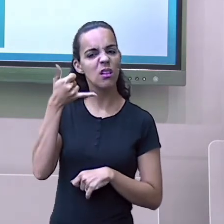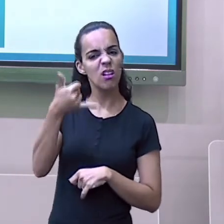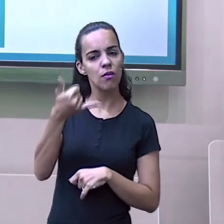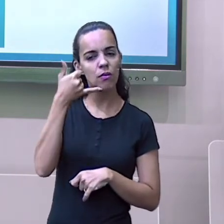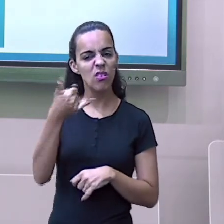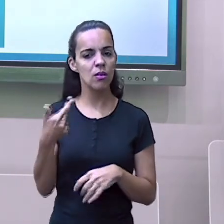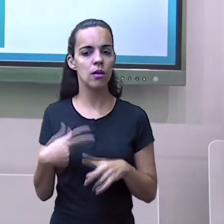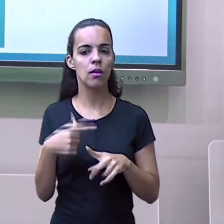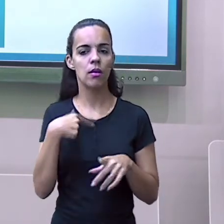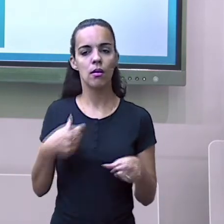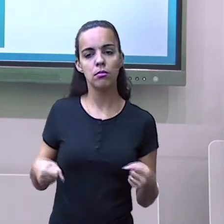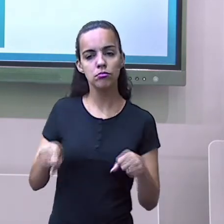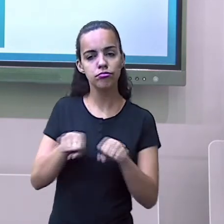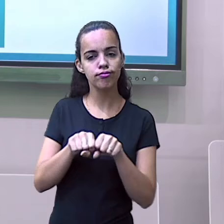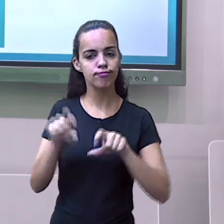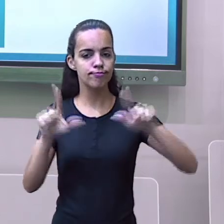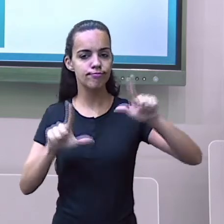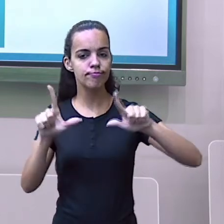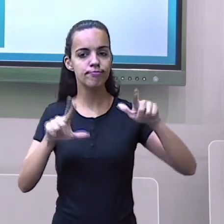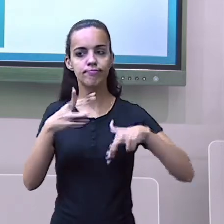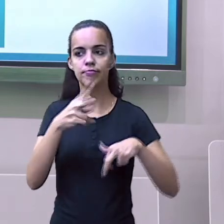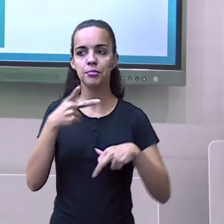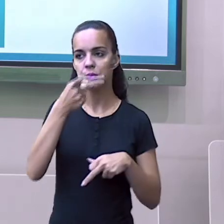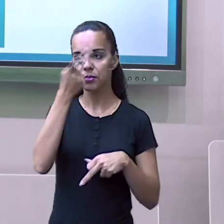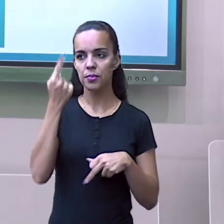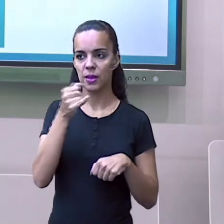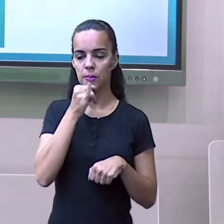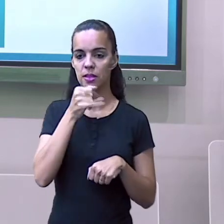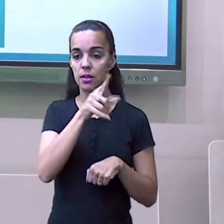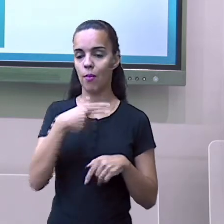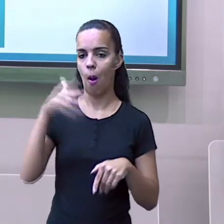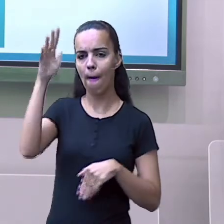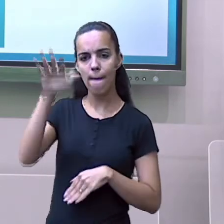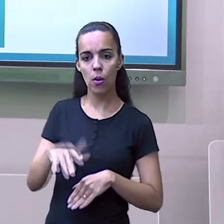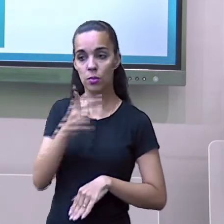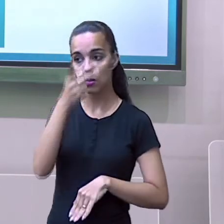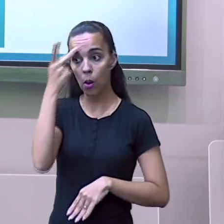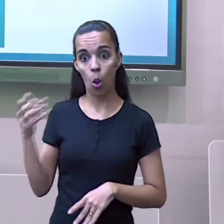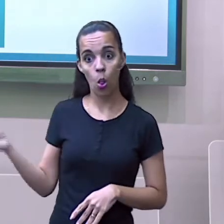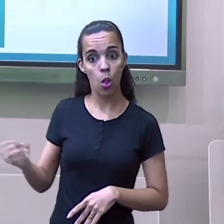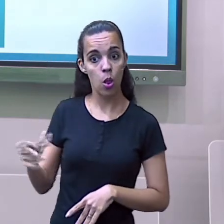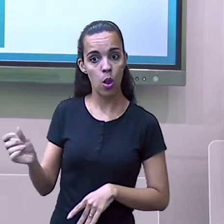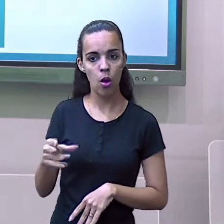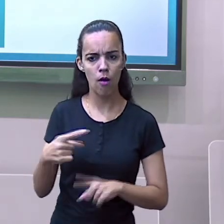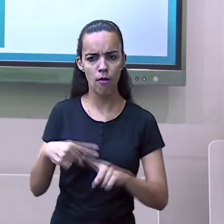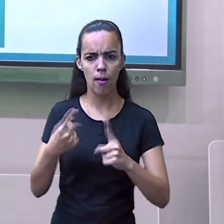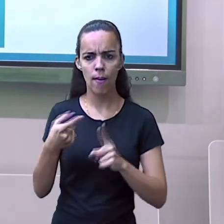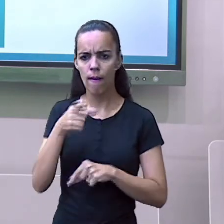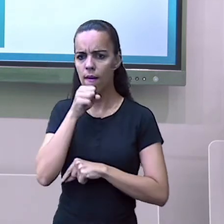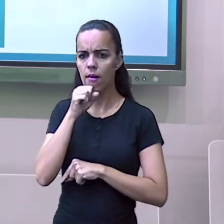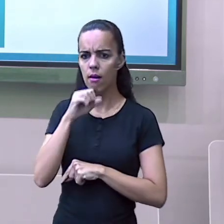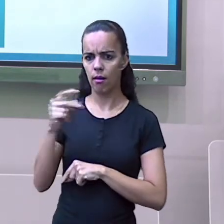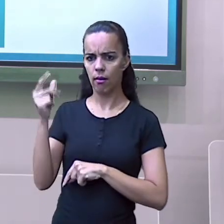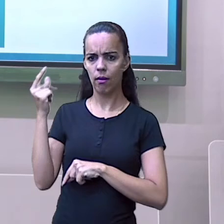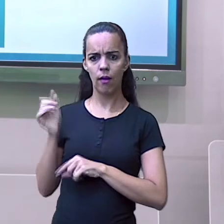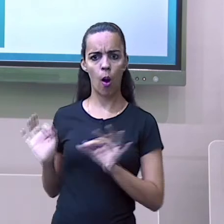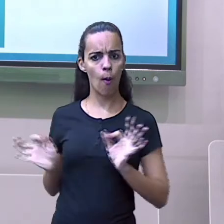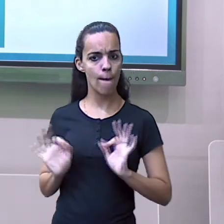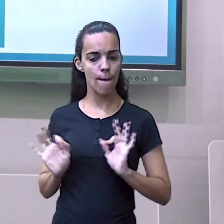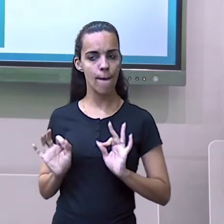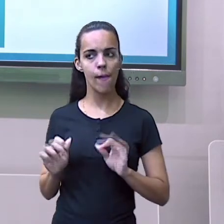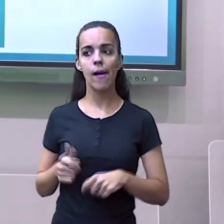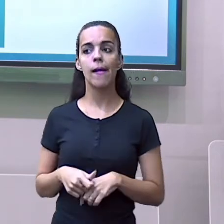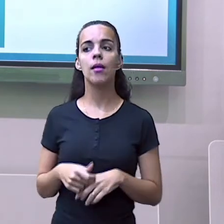preços promocionais para atrair novos clientes. Acontece que esses valores diferenciados para